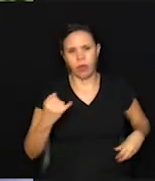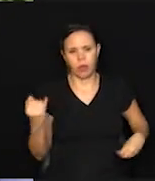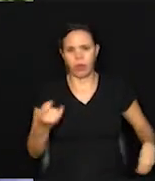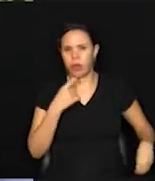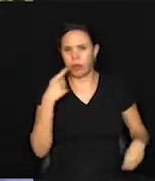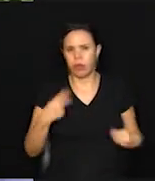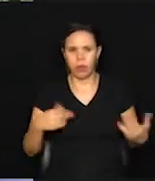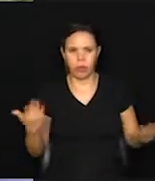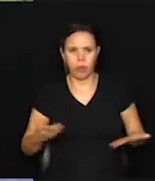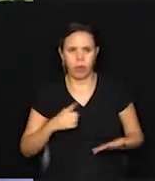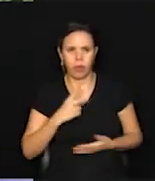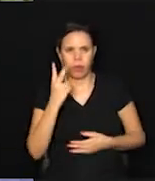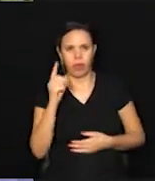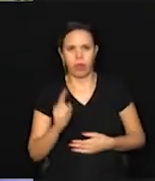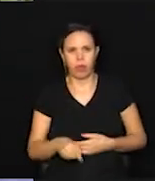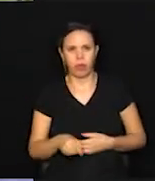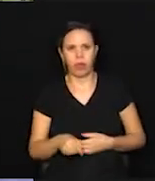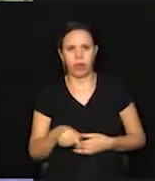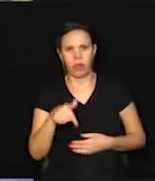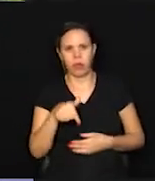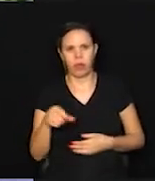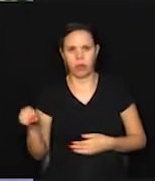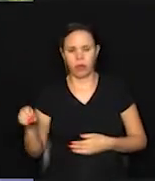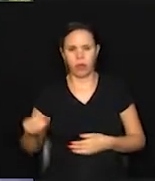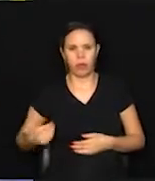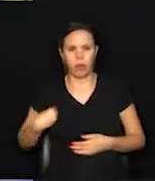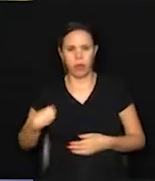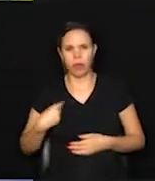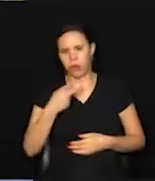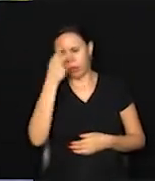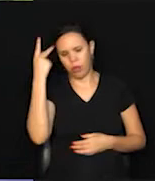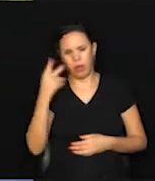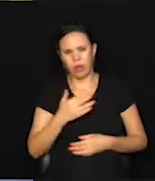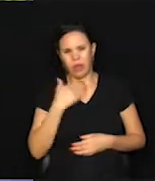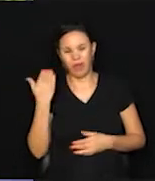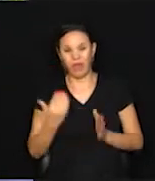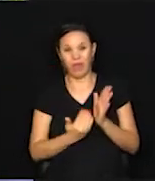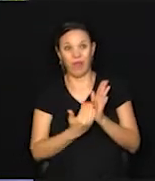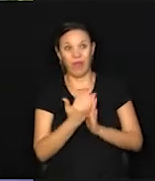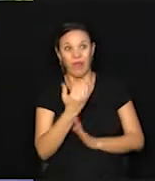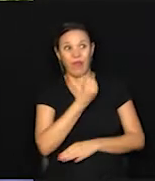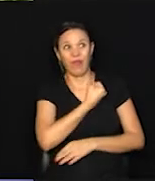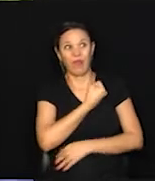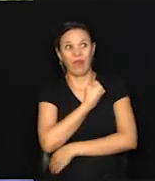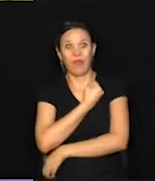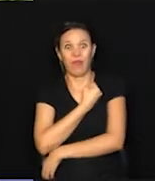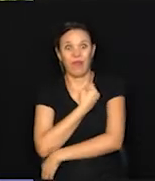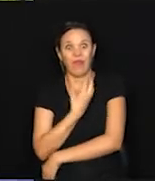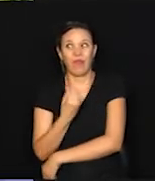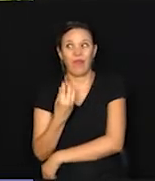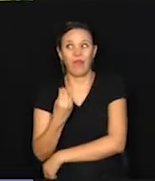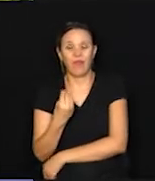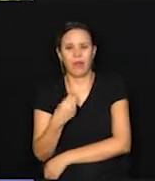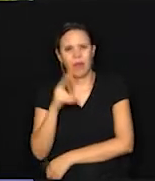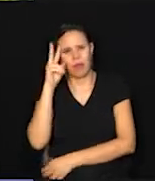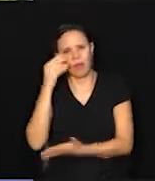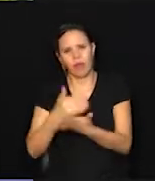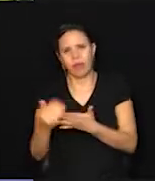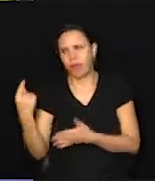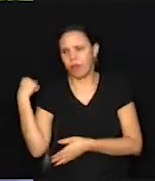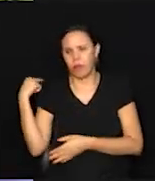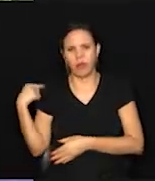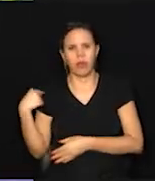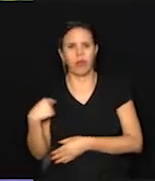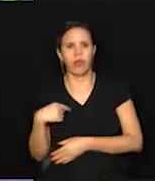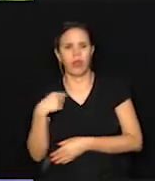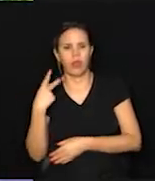Campinas hoje já tem mais de 2.700 vidas perdidas, é um número muito alto, muito, muito alto. Né? Eu lembro no começo da pandemia, o Paulo